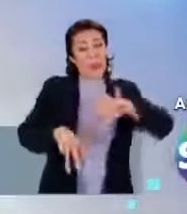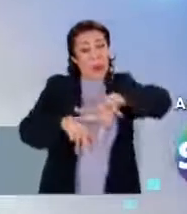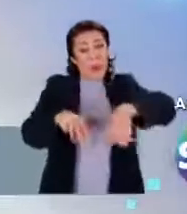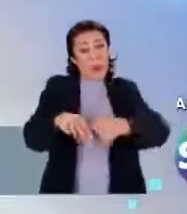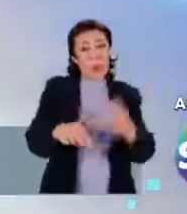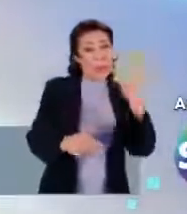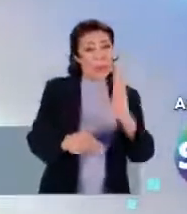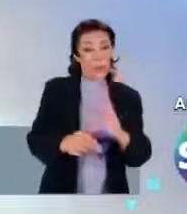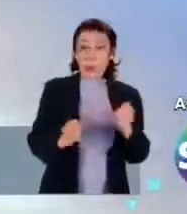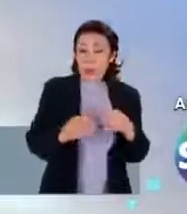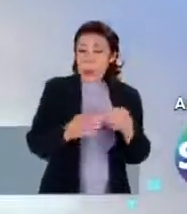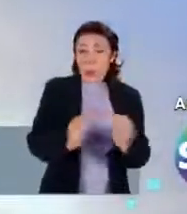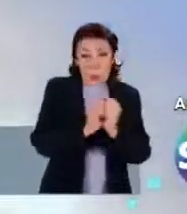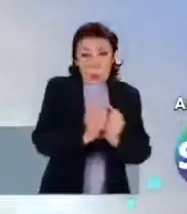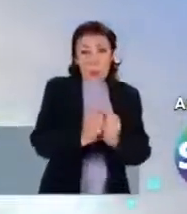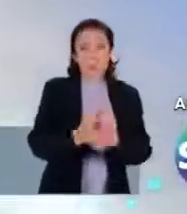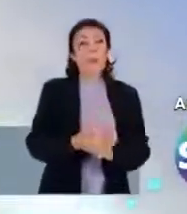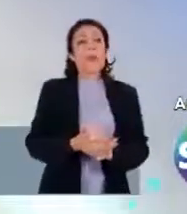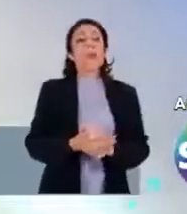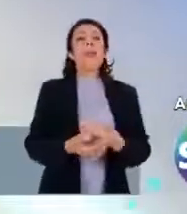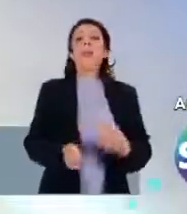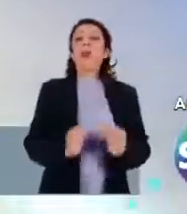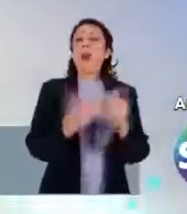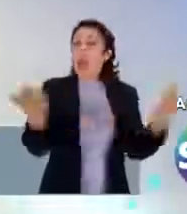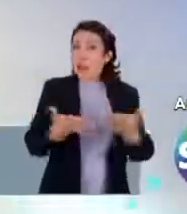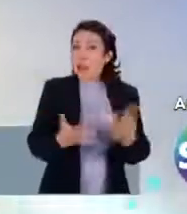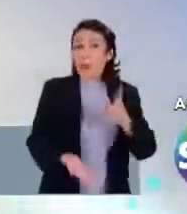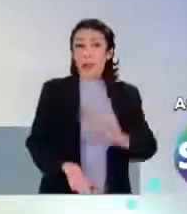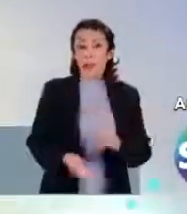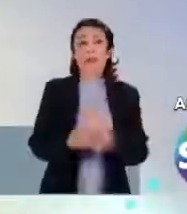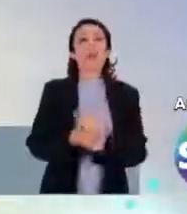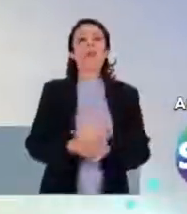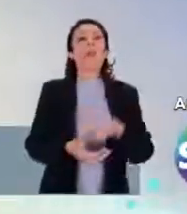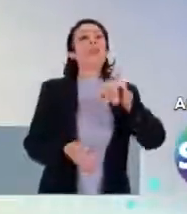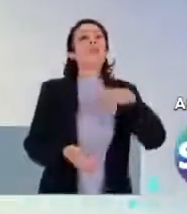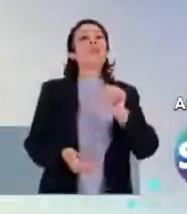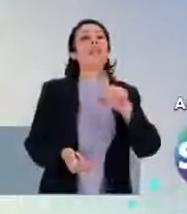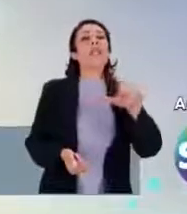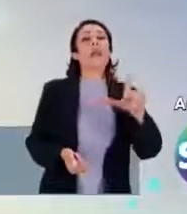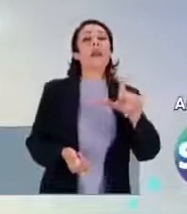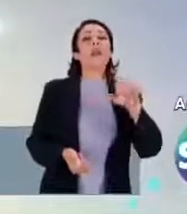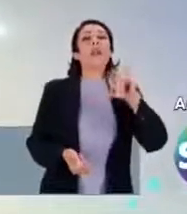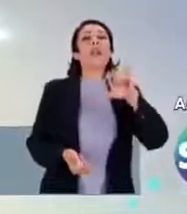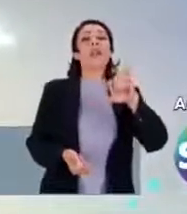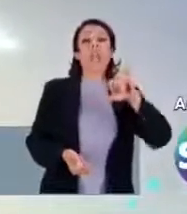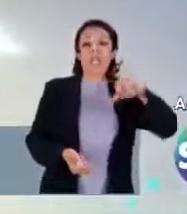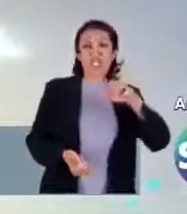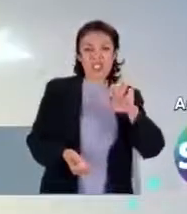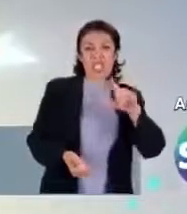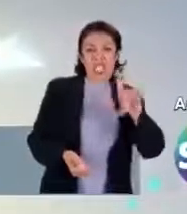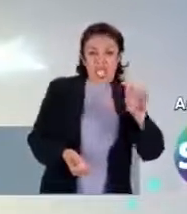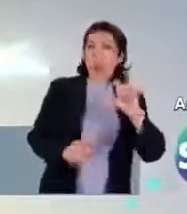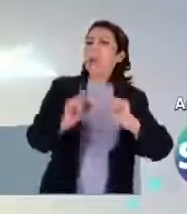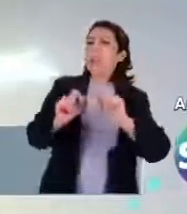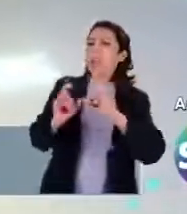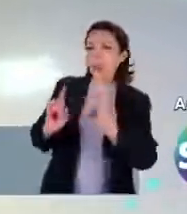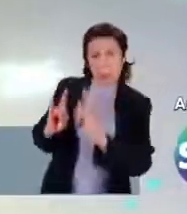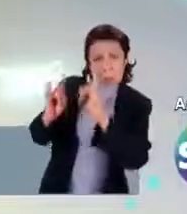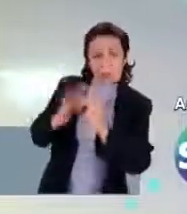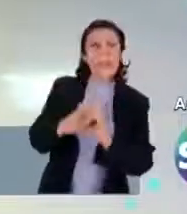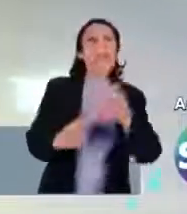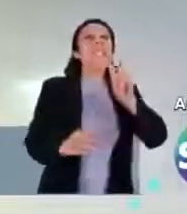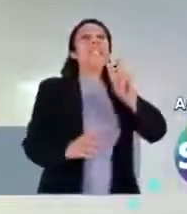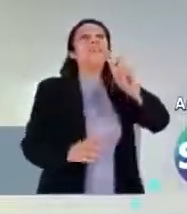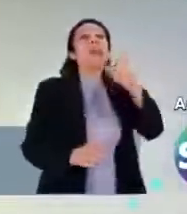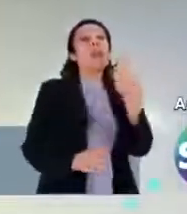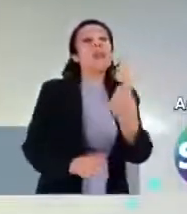mesmos quer ver irmão procure saber geddel Vieira Lima na Bahia indicou o vício do PT deu aquele da do apartamento 51 milhões